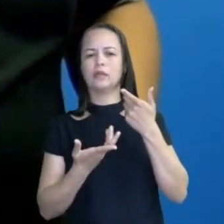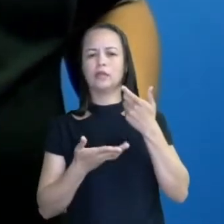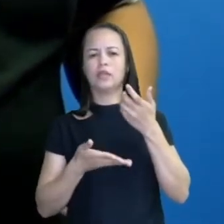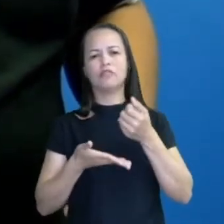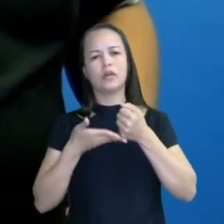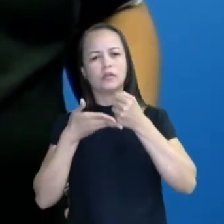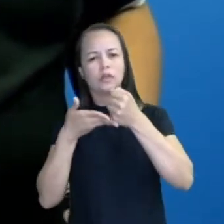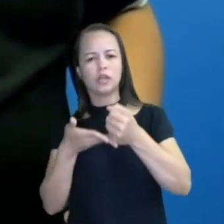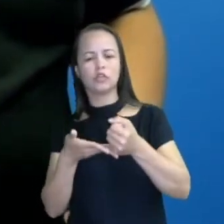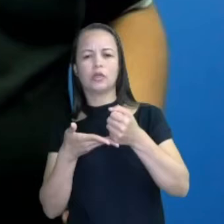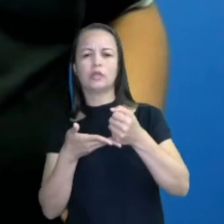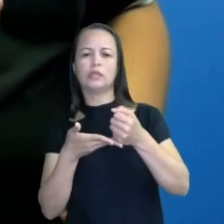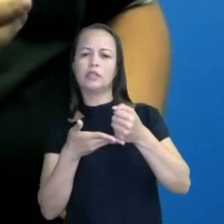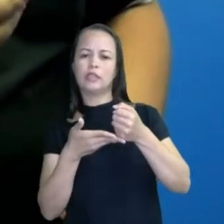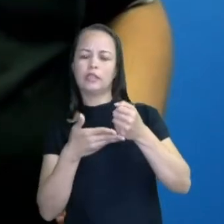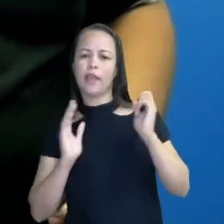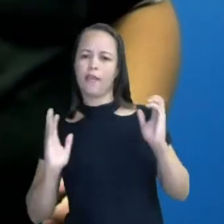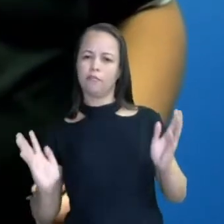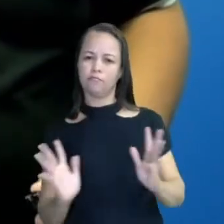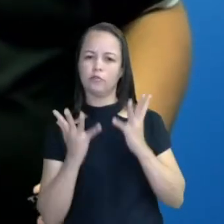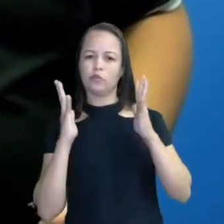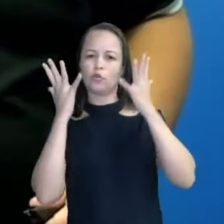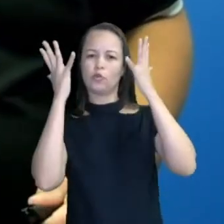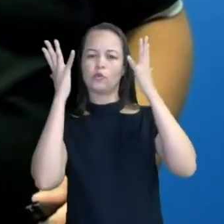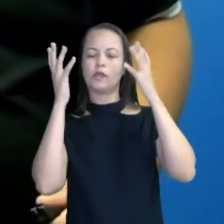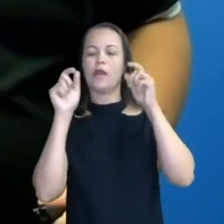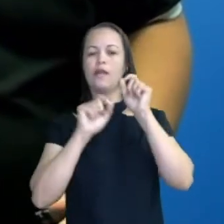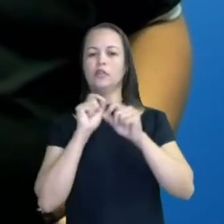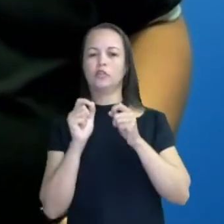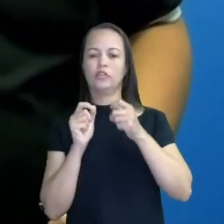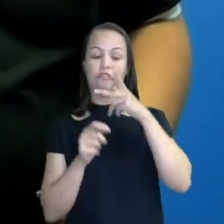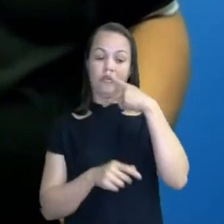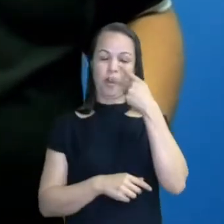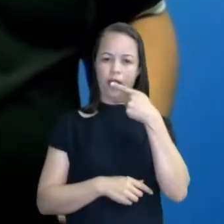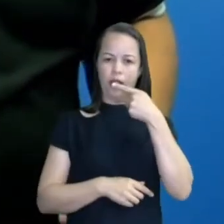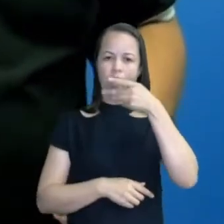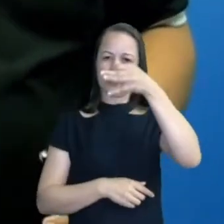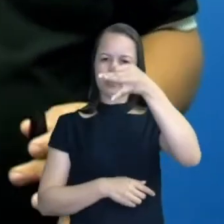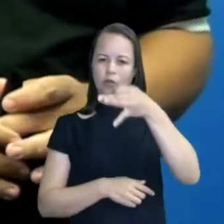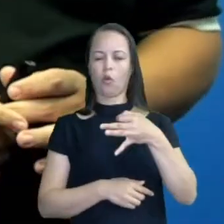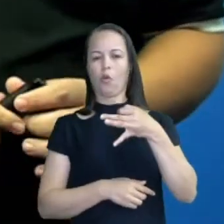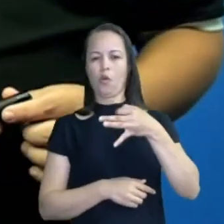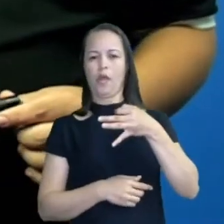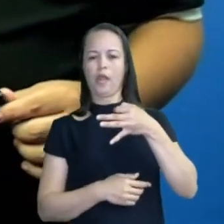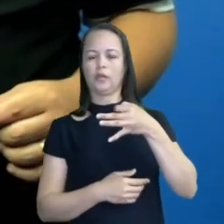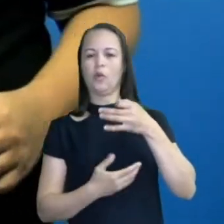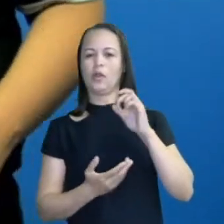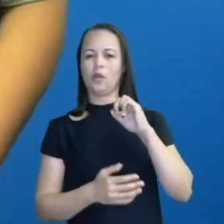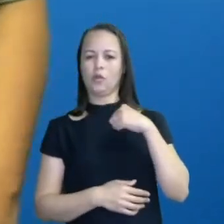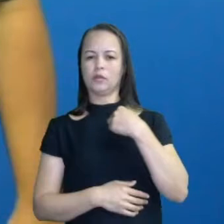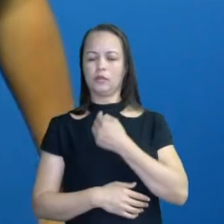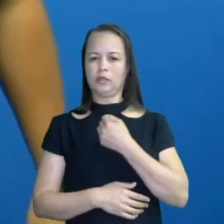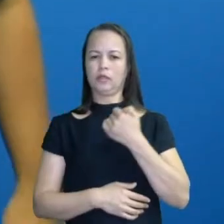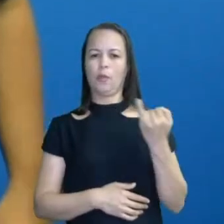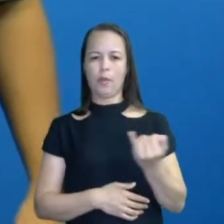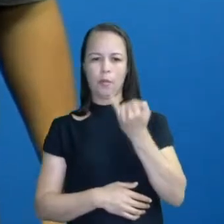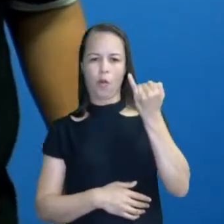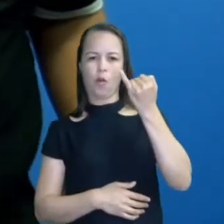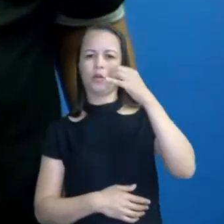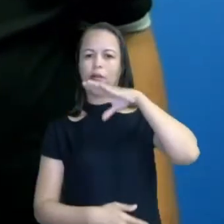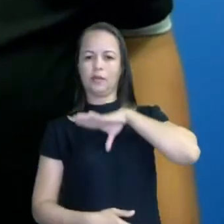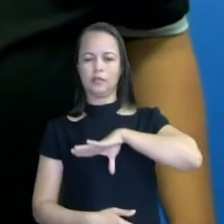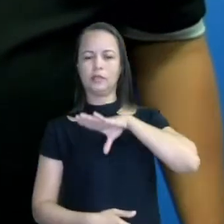auxiliar a gente a obter sucesso, a falar de maneira correta a nossa tão rica língua portuguesa,